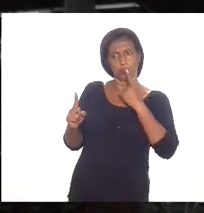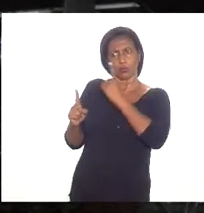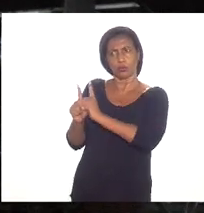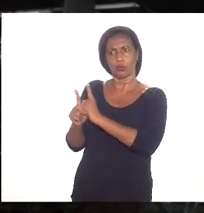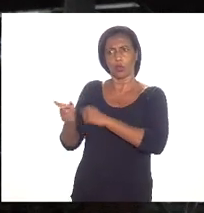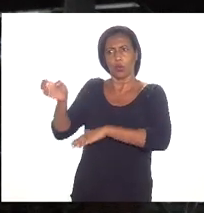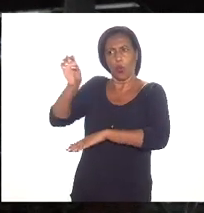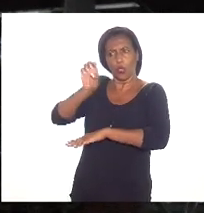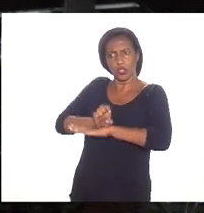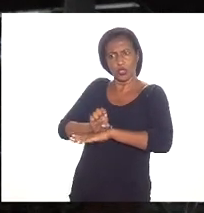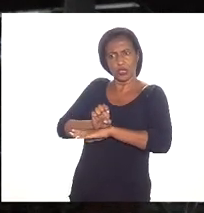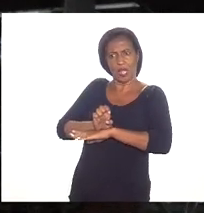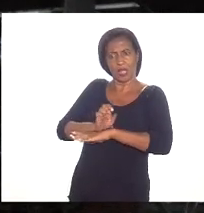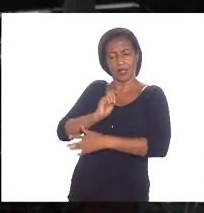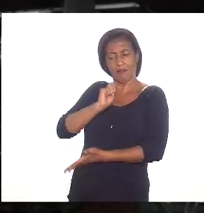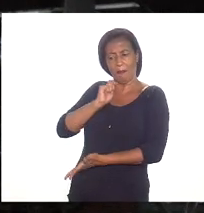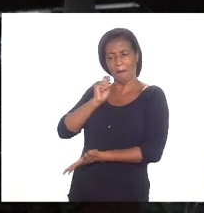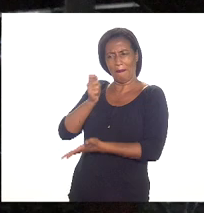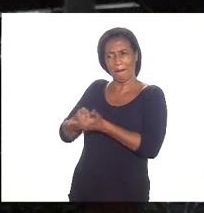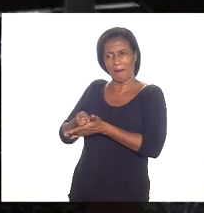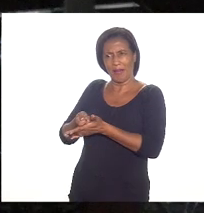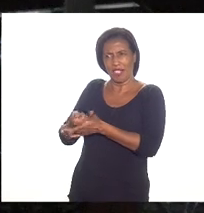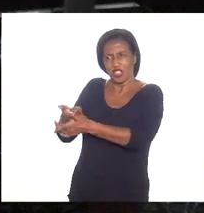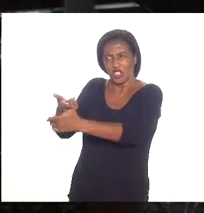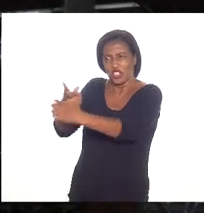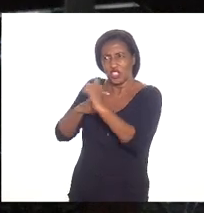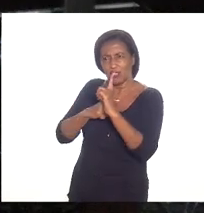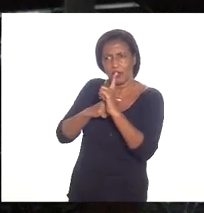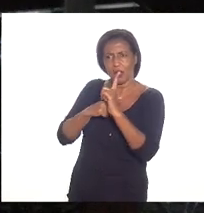Estado estava pagando o serviço da dívida, eu liguei para ele